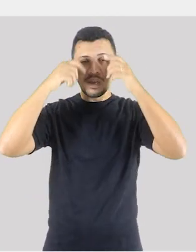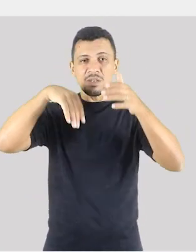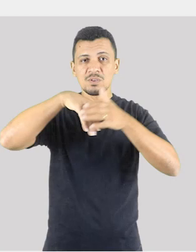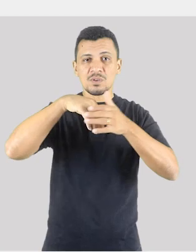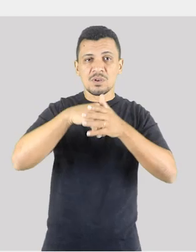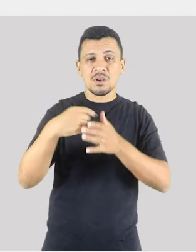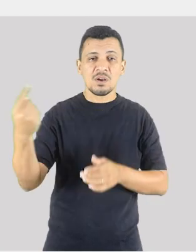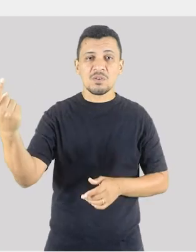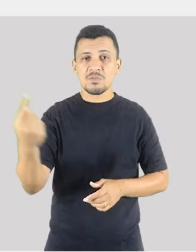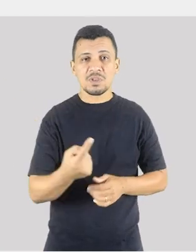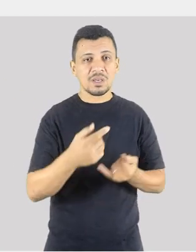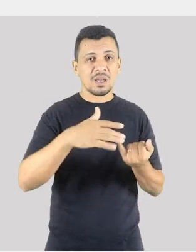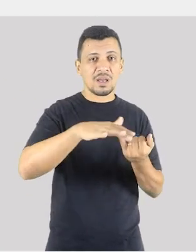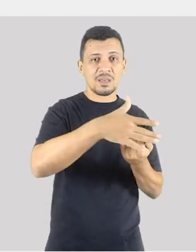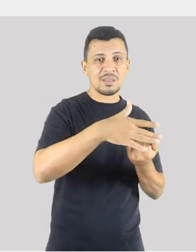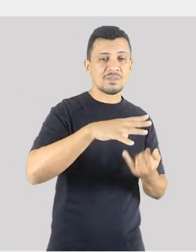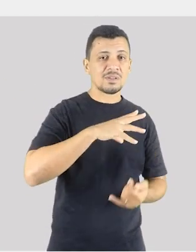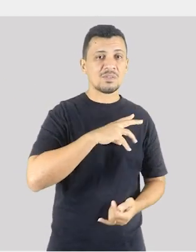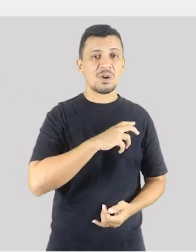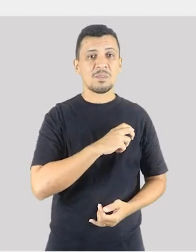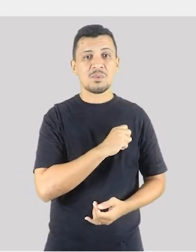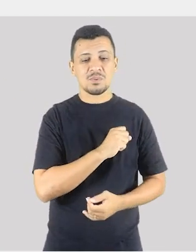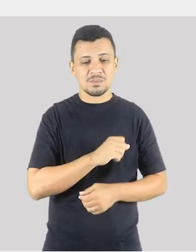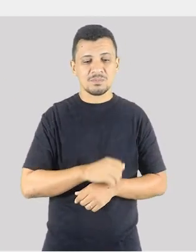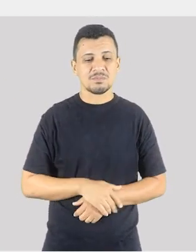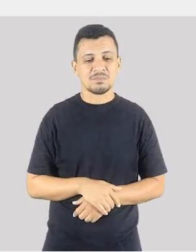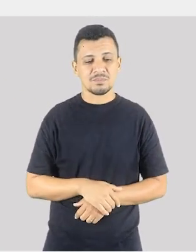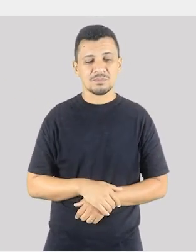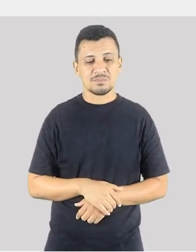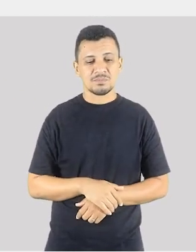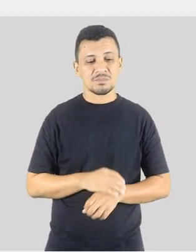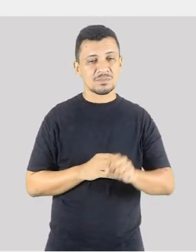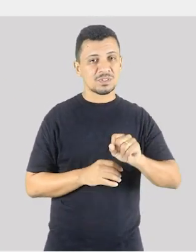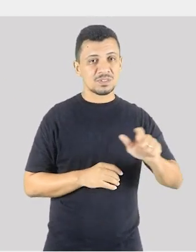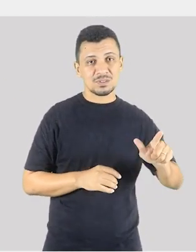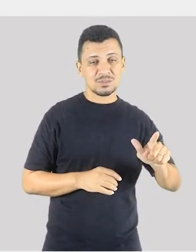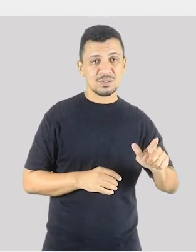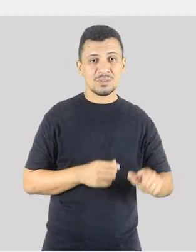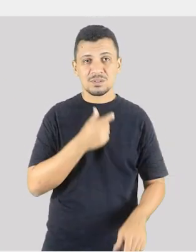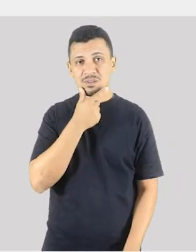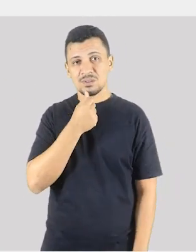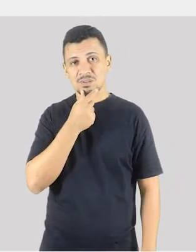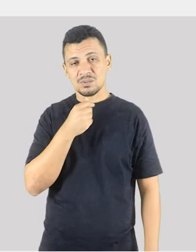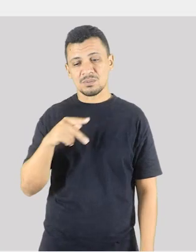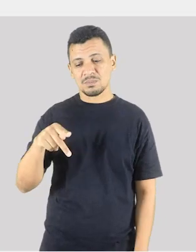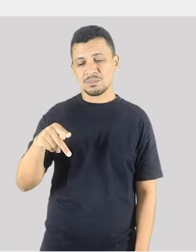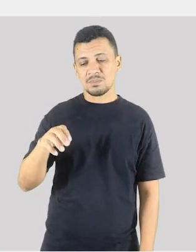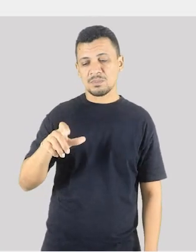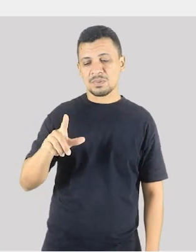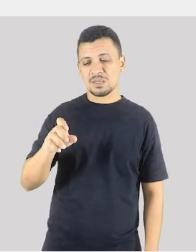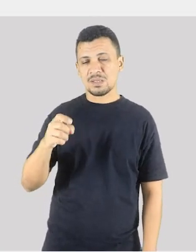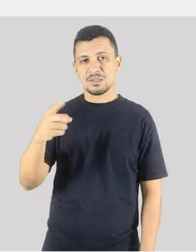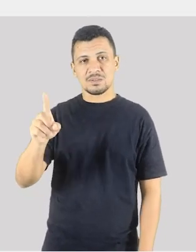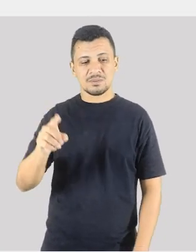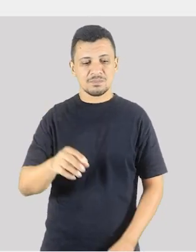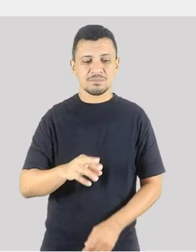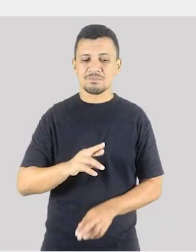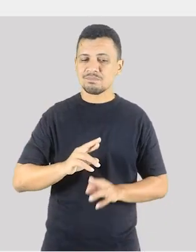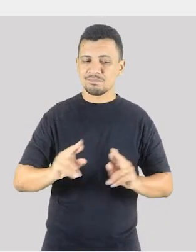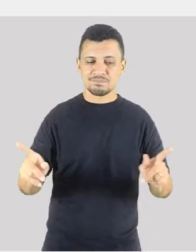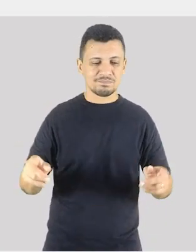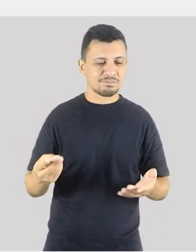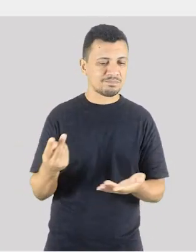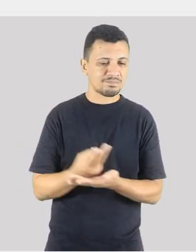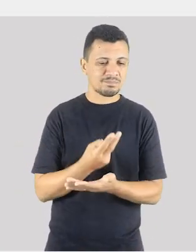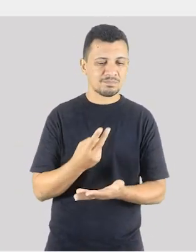Amor, São Luís, rei do futebol Pelé, né, nosso falecido Pelé. Isso não é sinestesia, isso é perífrase,